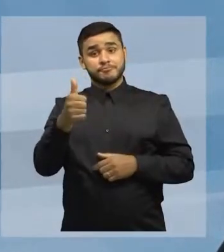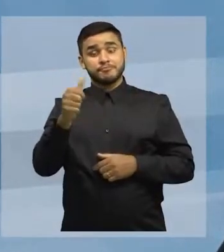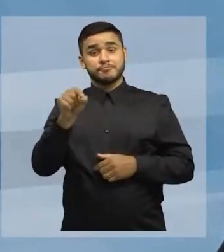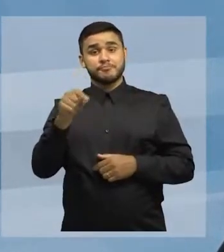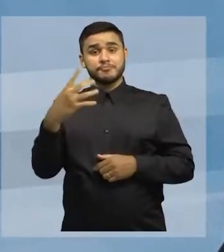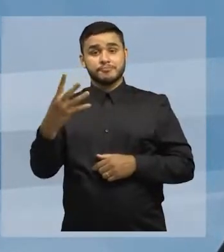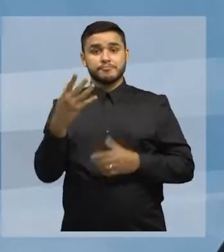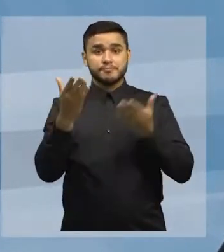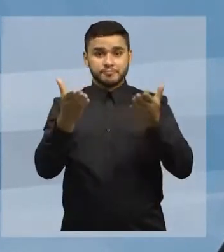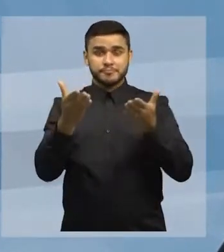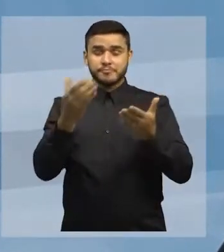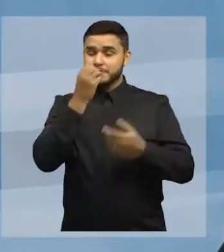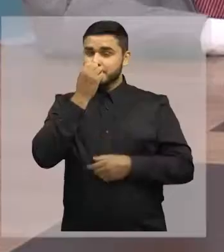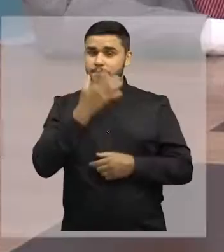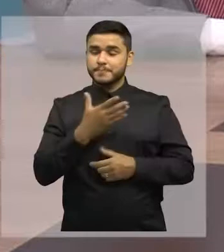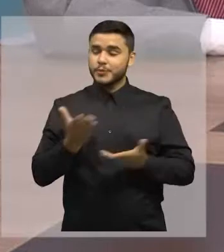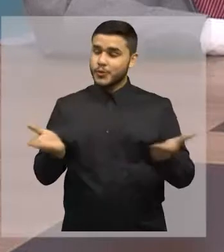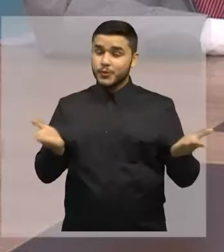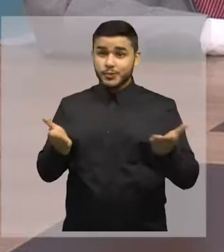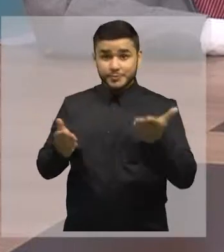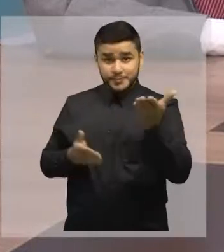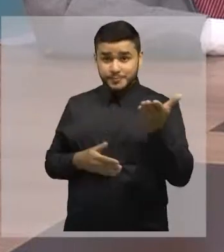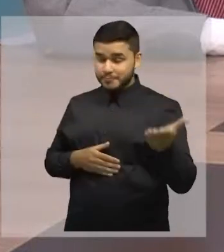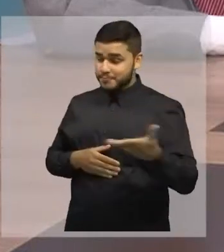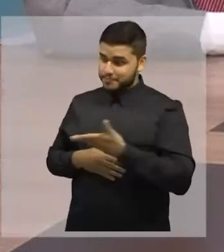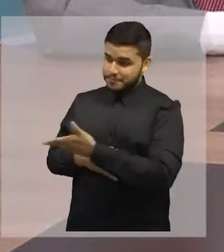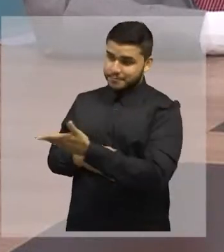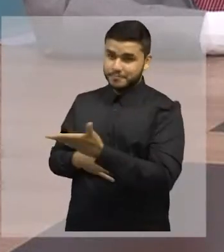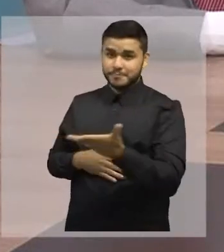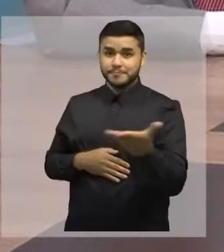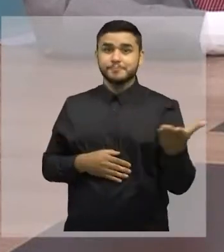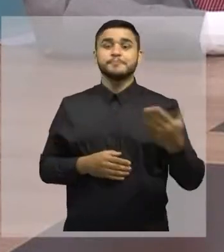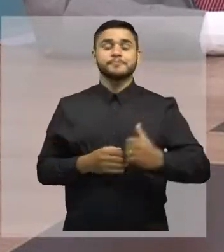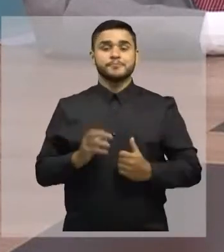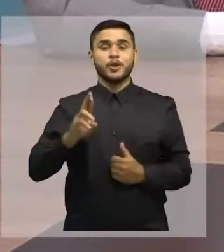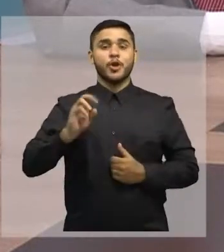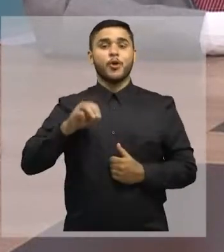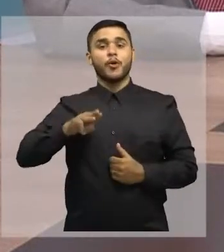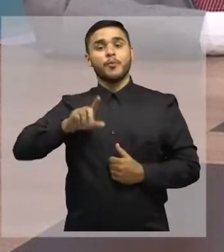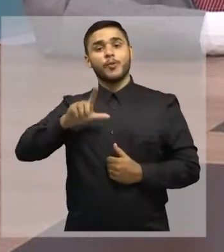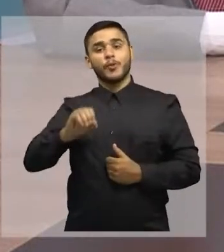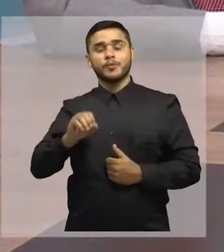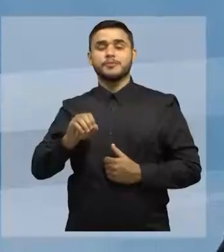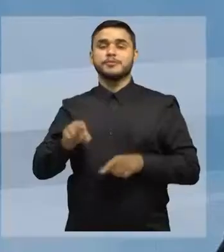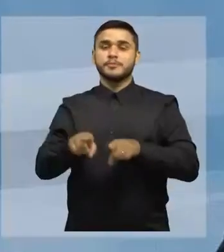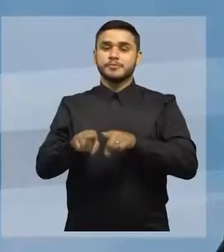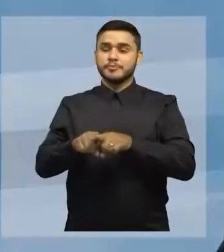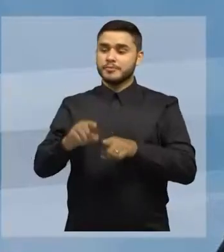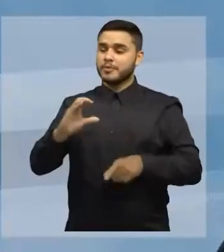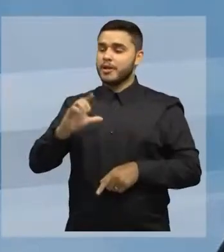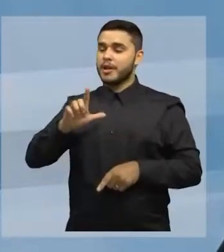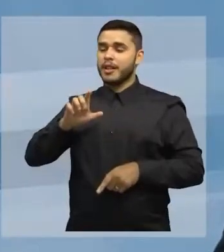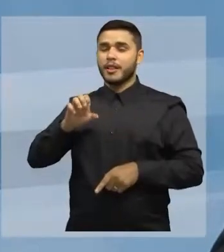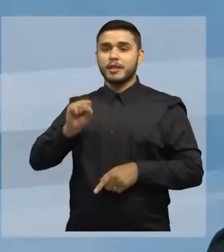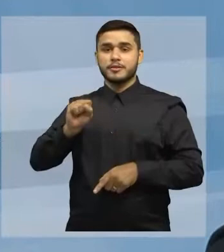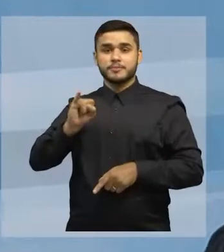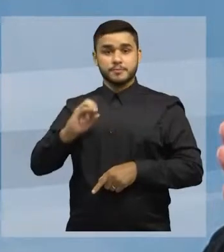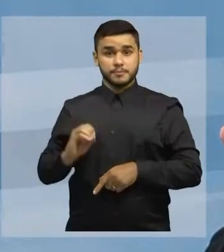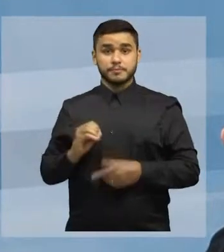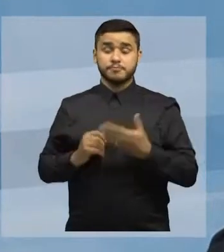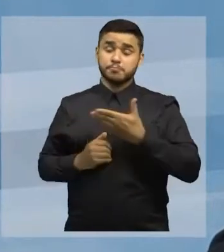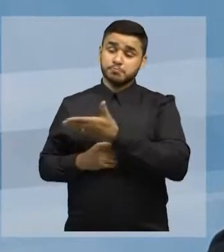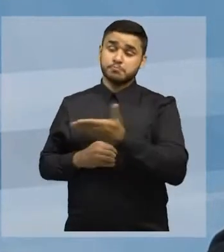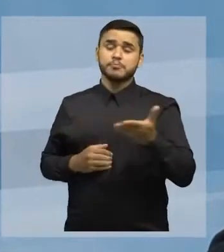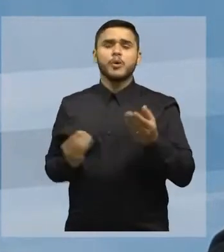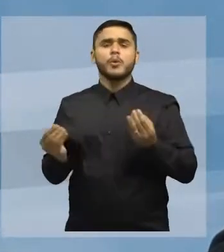ligou agora, o programa tem hoje as participações dos professores doutores Rômulo Leitão e Clésio Arruda. Estamos discutindo aqui o modelo